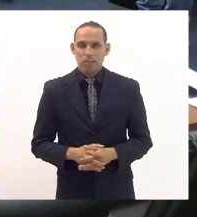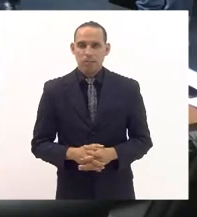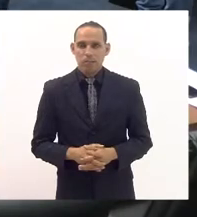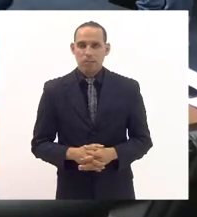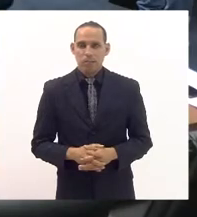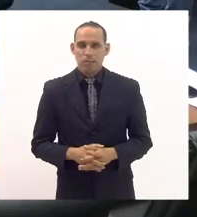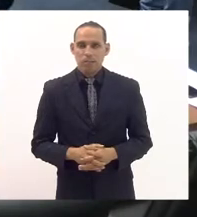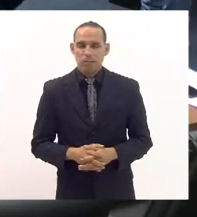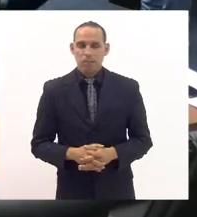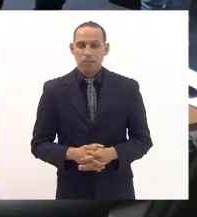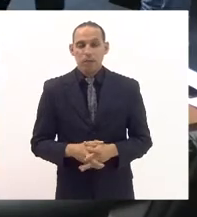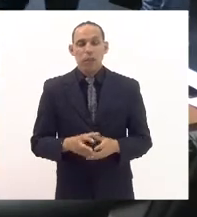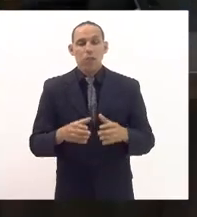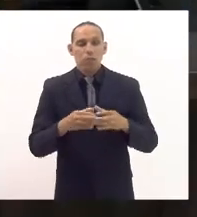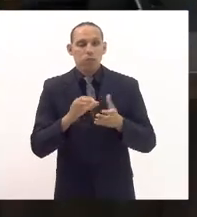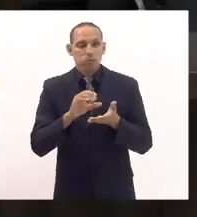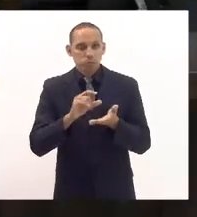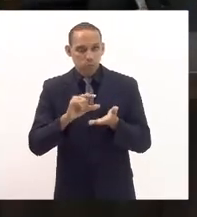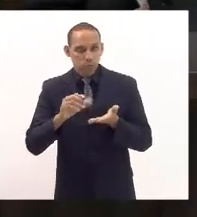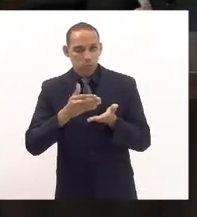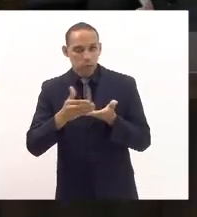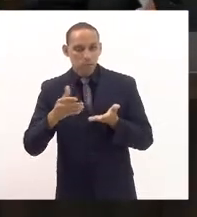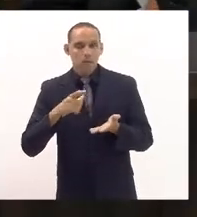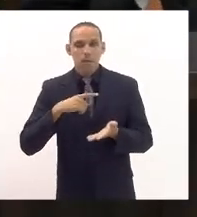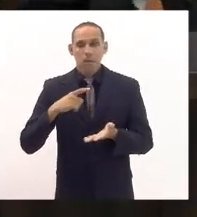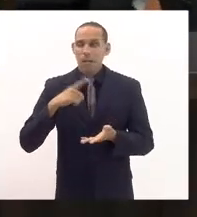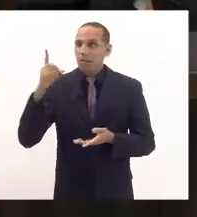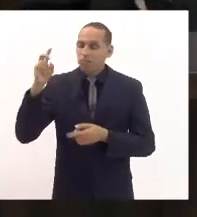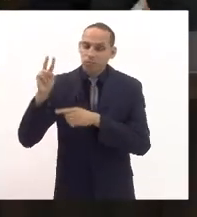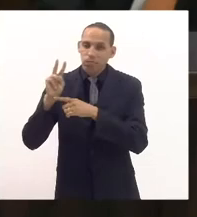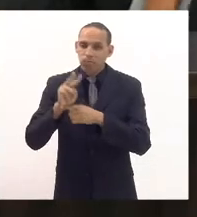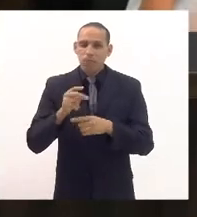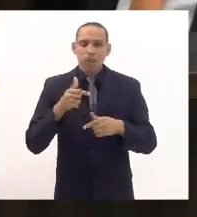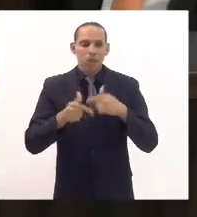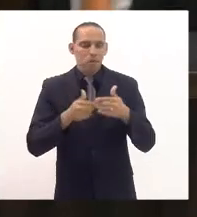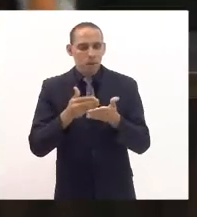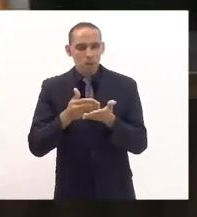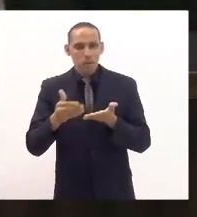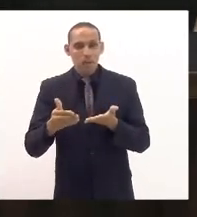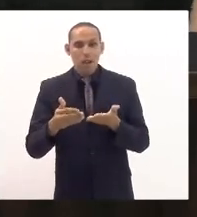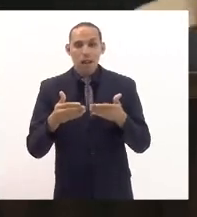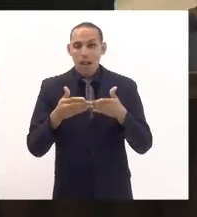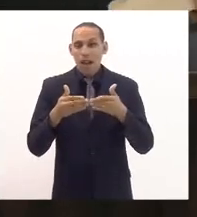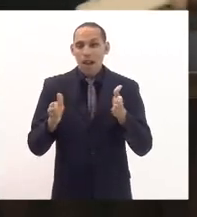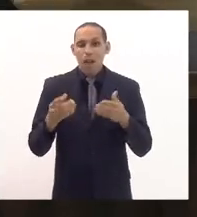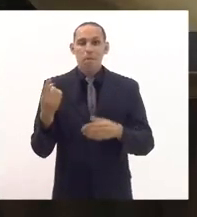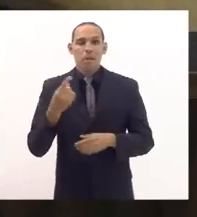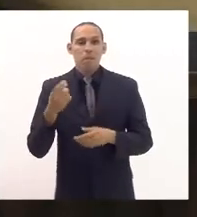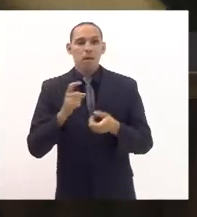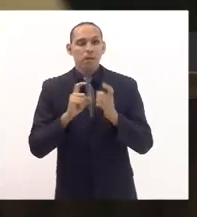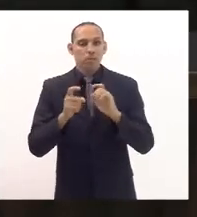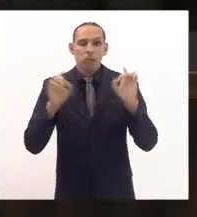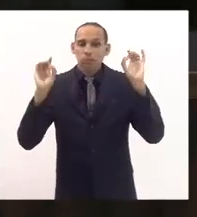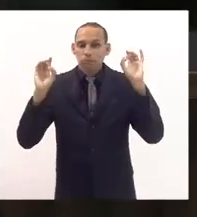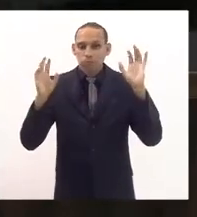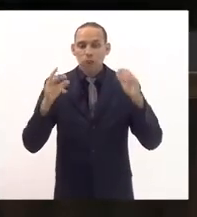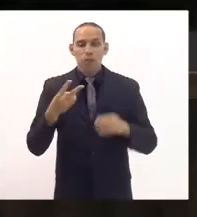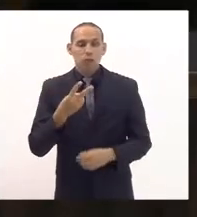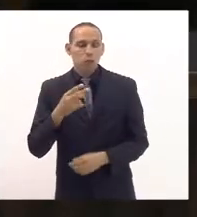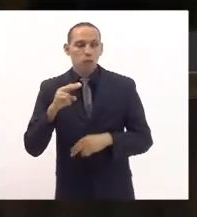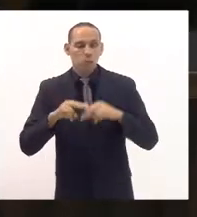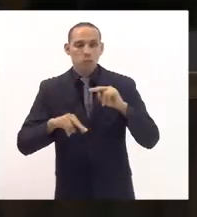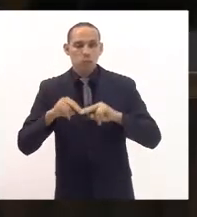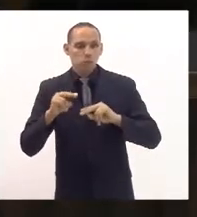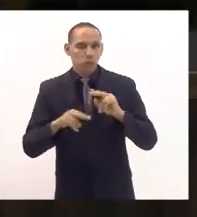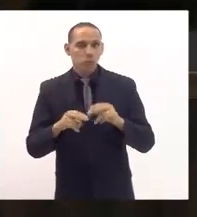em havendo número legal sobre a proteção de Deus ele se anos os nossos trabalhos está aberto a primeira sessão de lado do dia dois